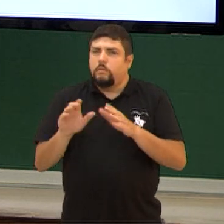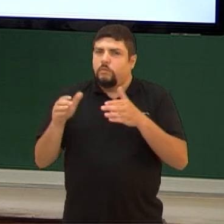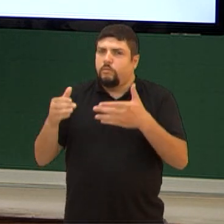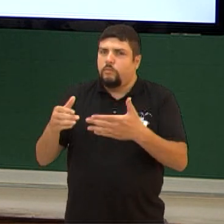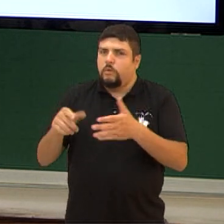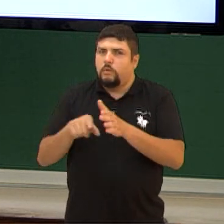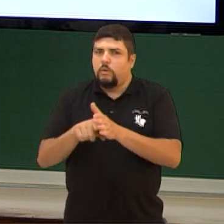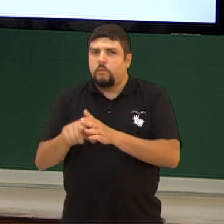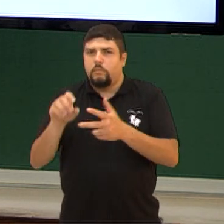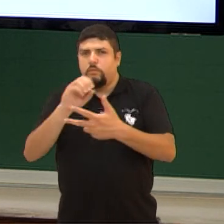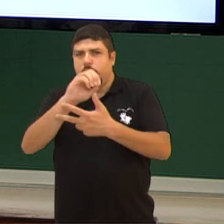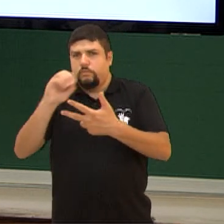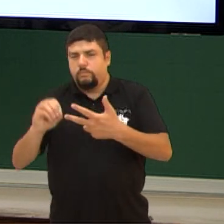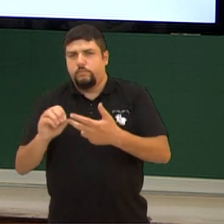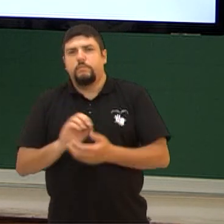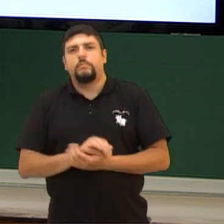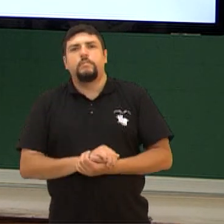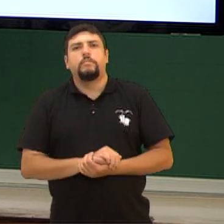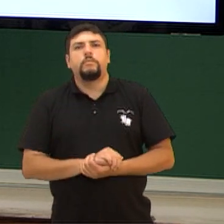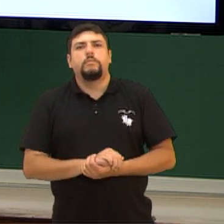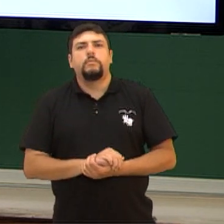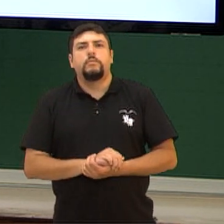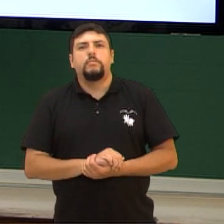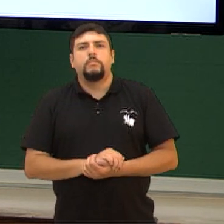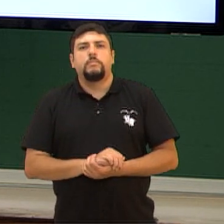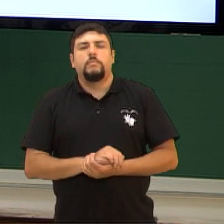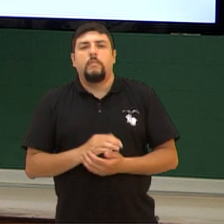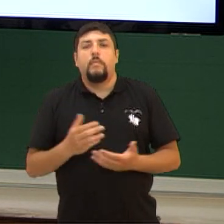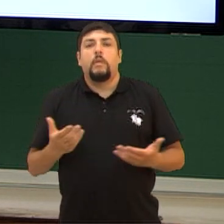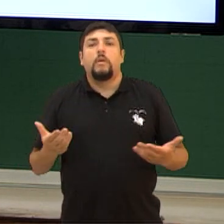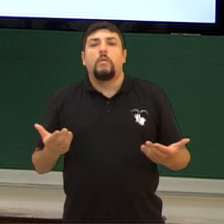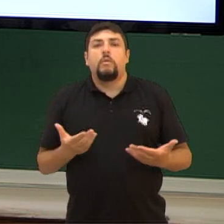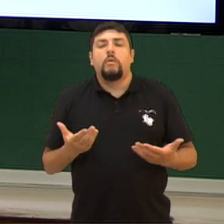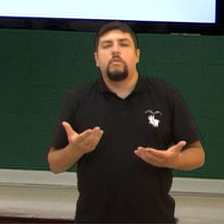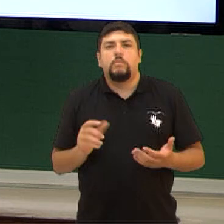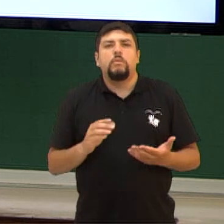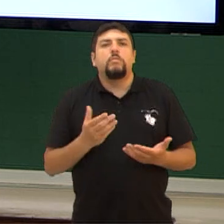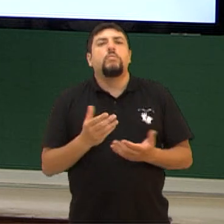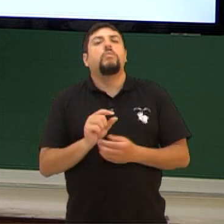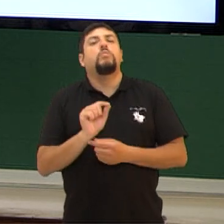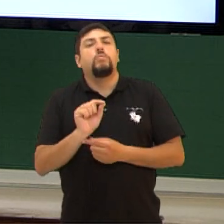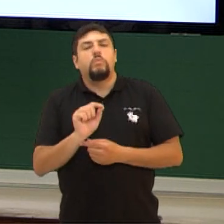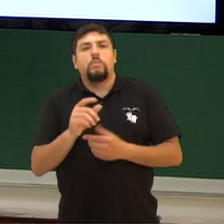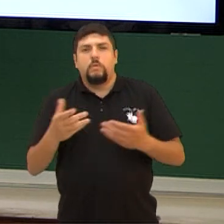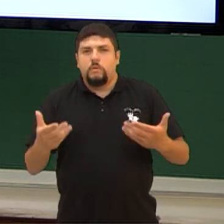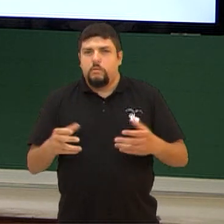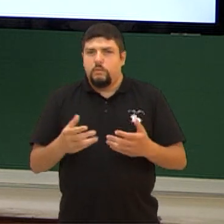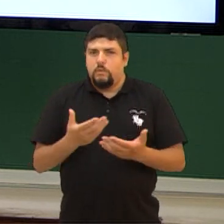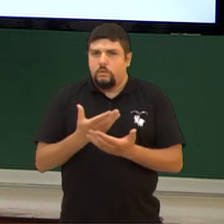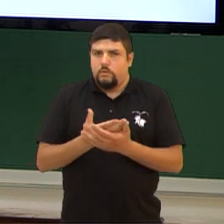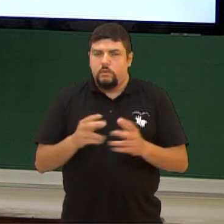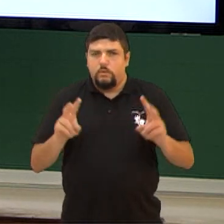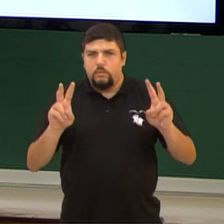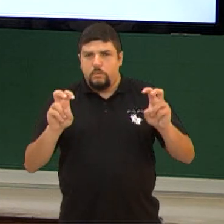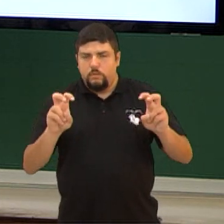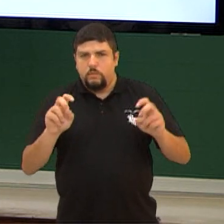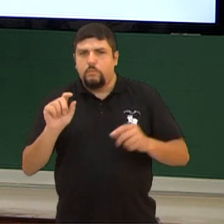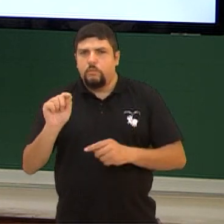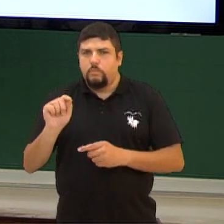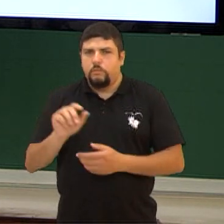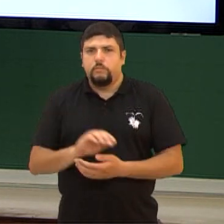bom? Para hoje, pessoal, o que nós temos aqui, ó, o título da nossa aula é